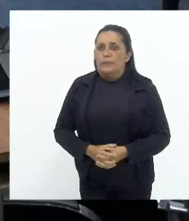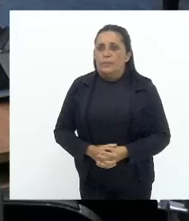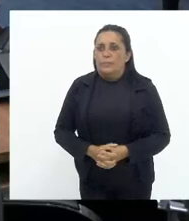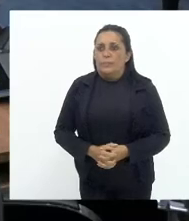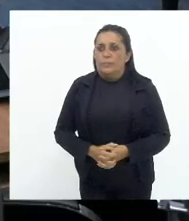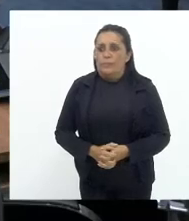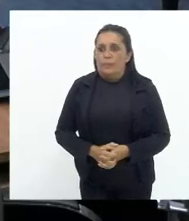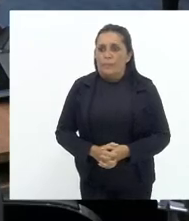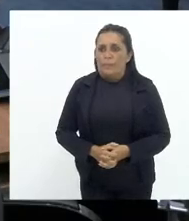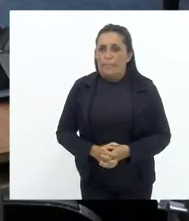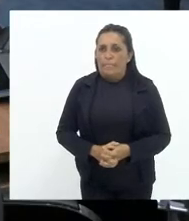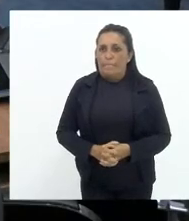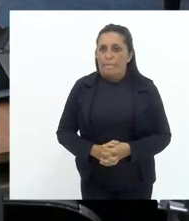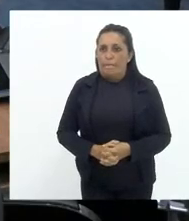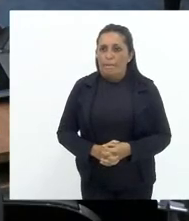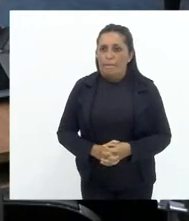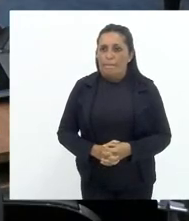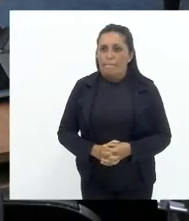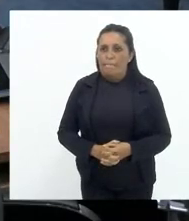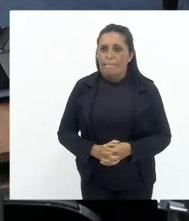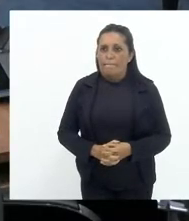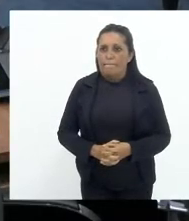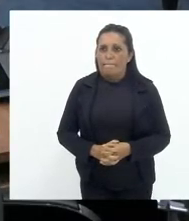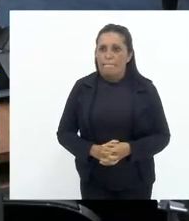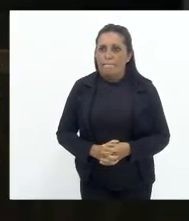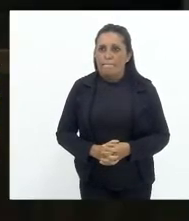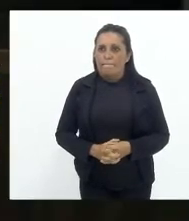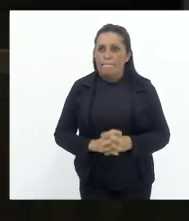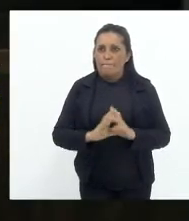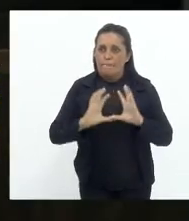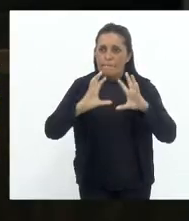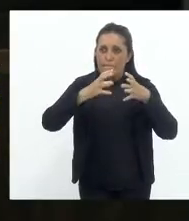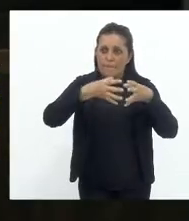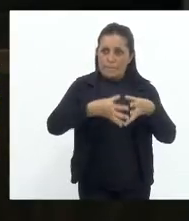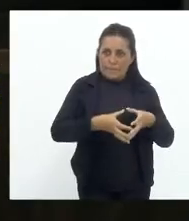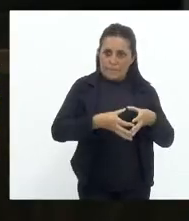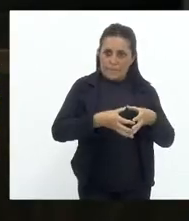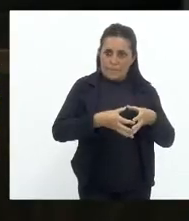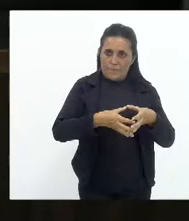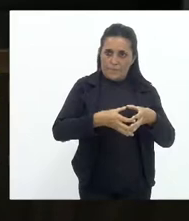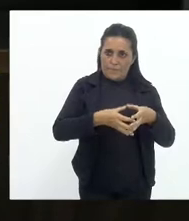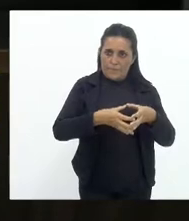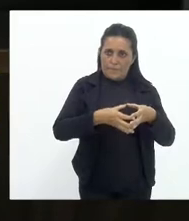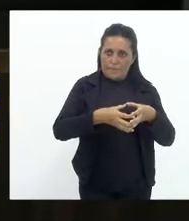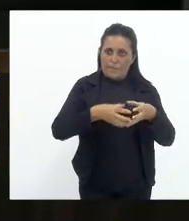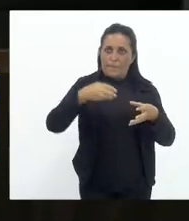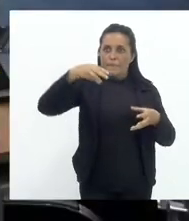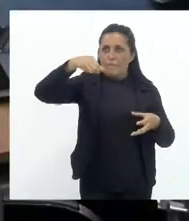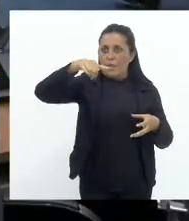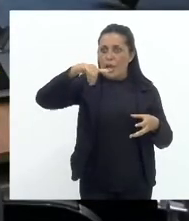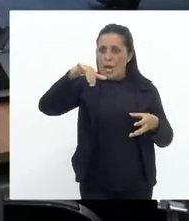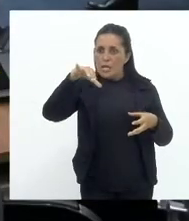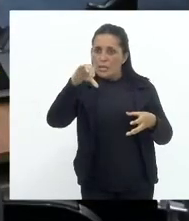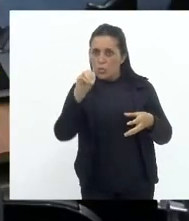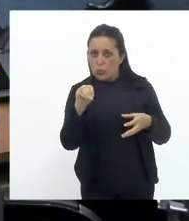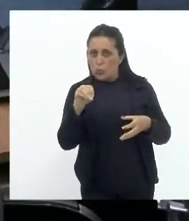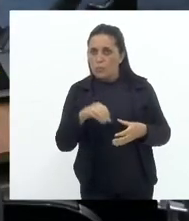o que acompanha acompanha Aparecida Ferreira e pela comissão de orçamento tá do Márcio canela